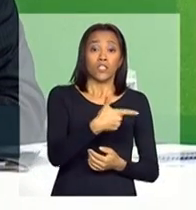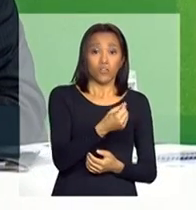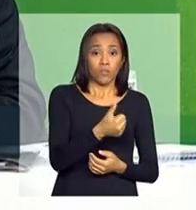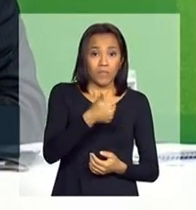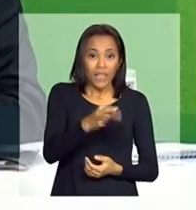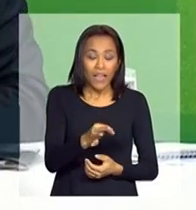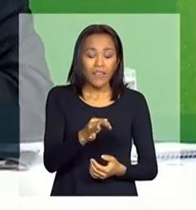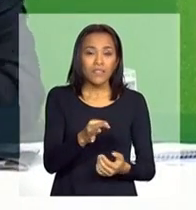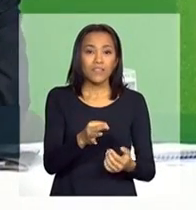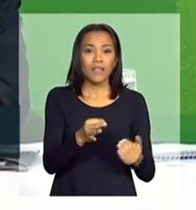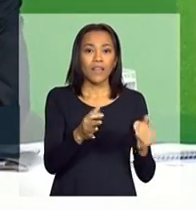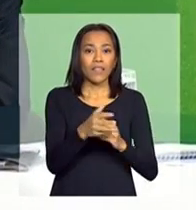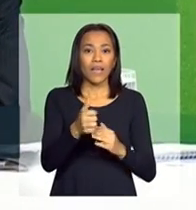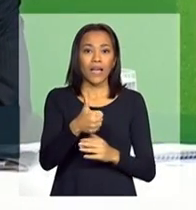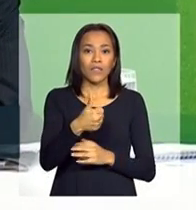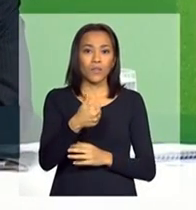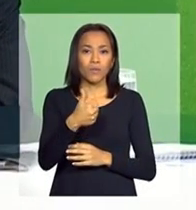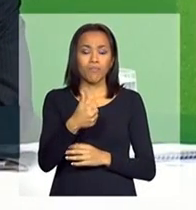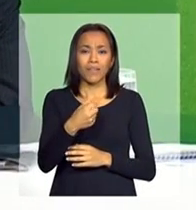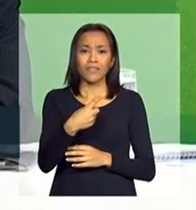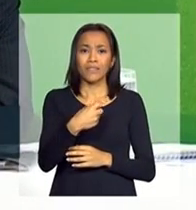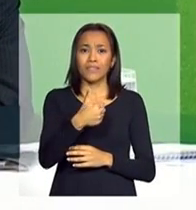14,2 para